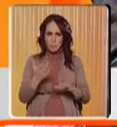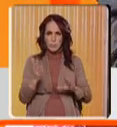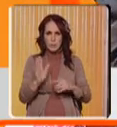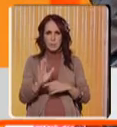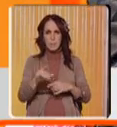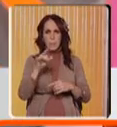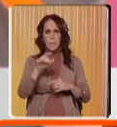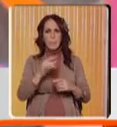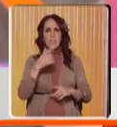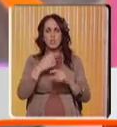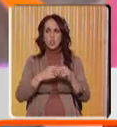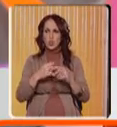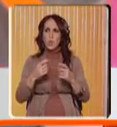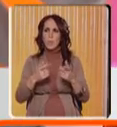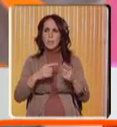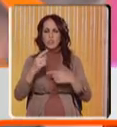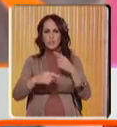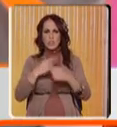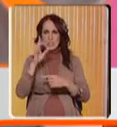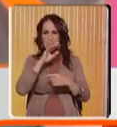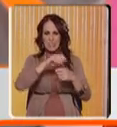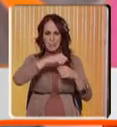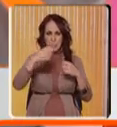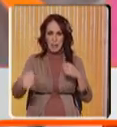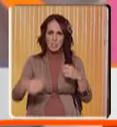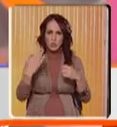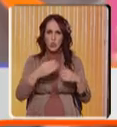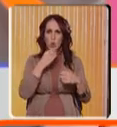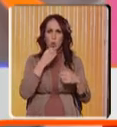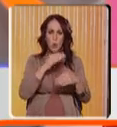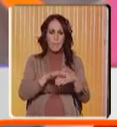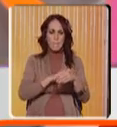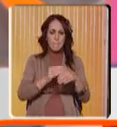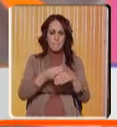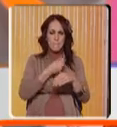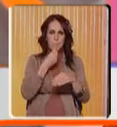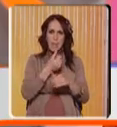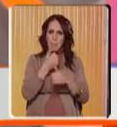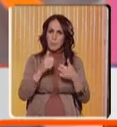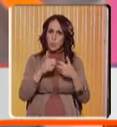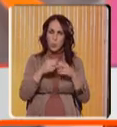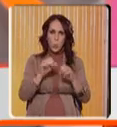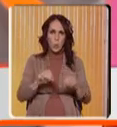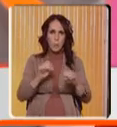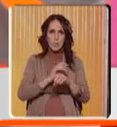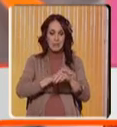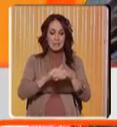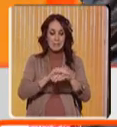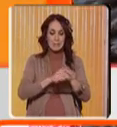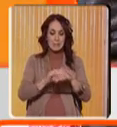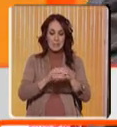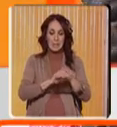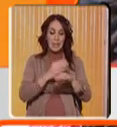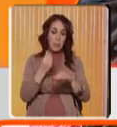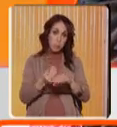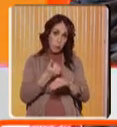esse frango de churrasco que se compra na churrascaria, se retirarmos a pele e só comermos a parte de dentro, está toda ela tostadinha. Exatamente, mas é a pele,